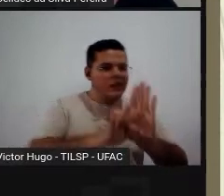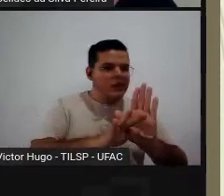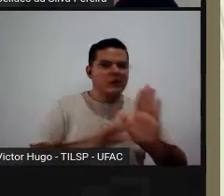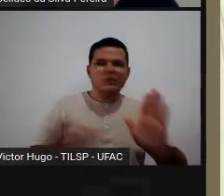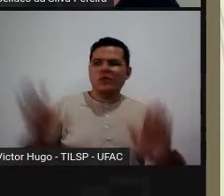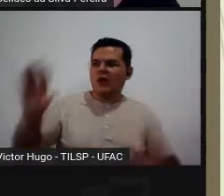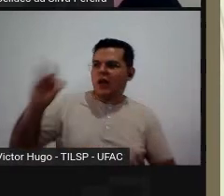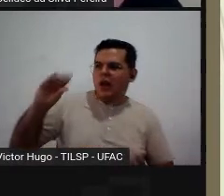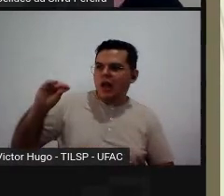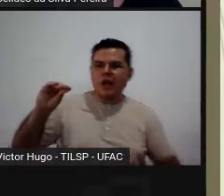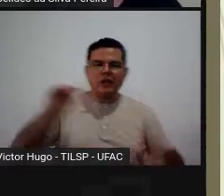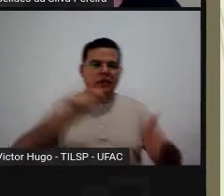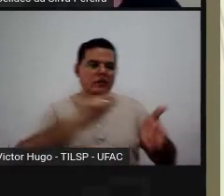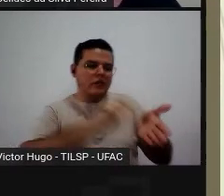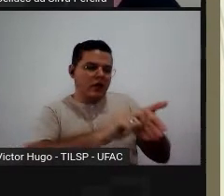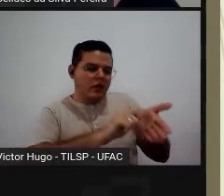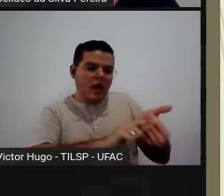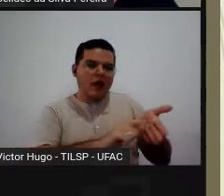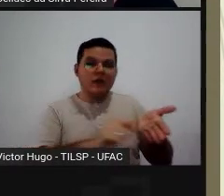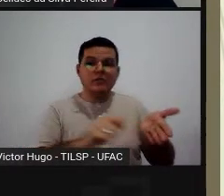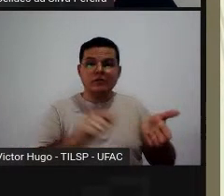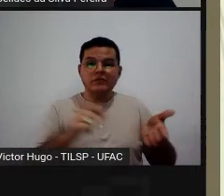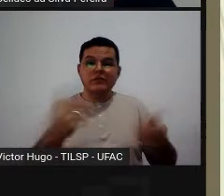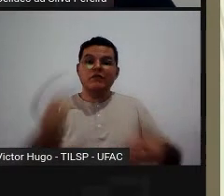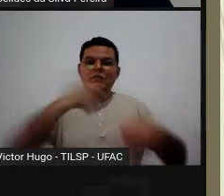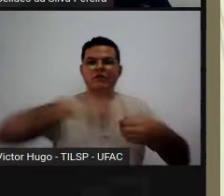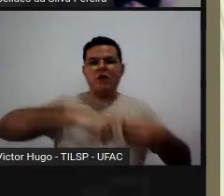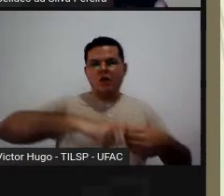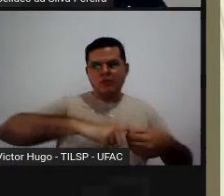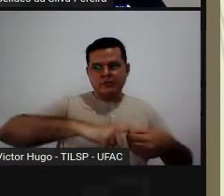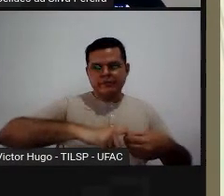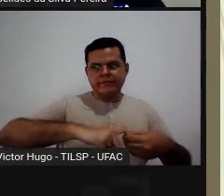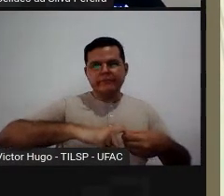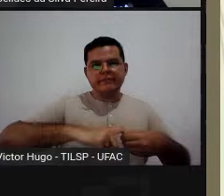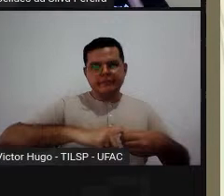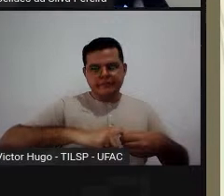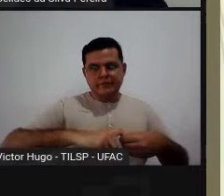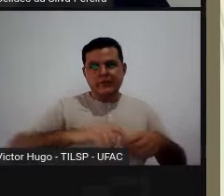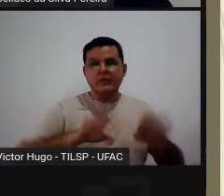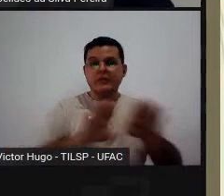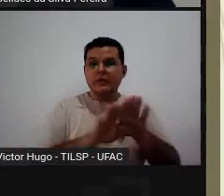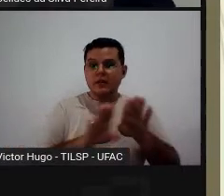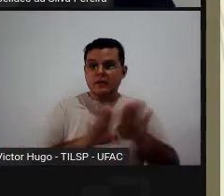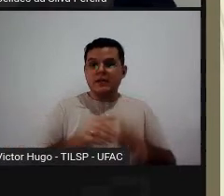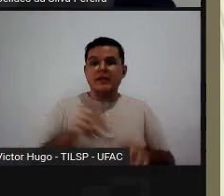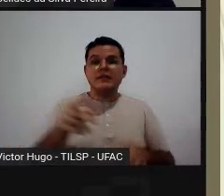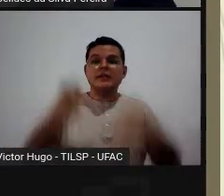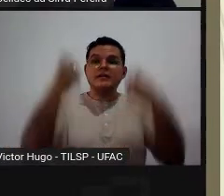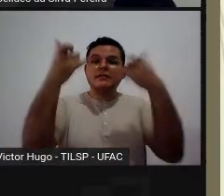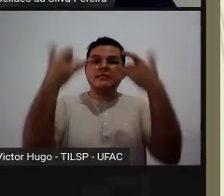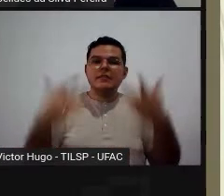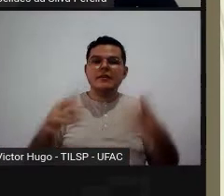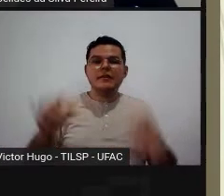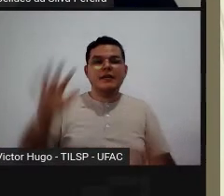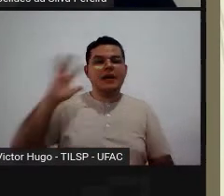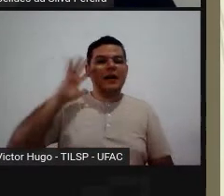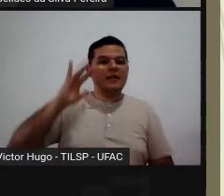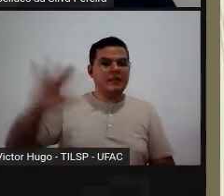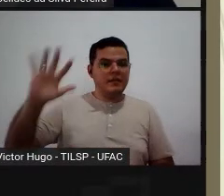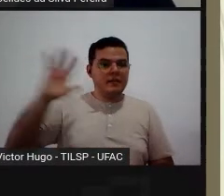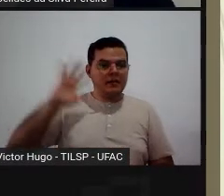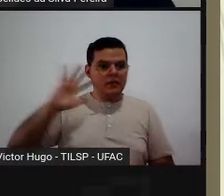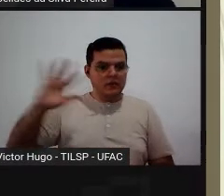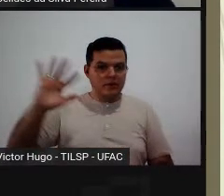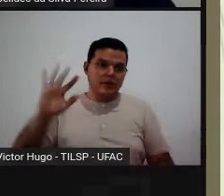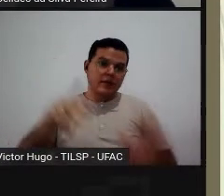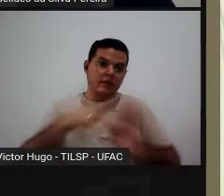escrita, voltam a ser retomadas, faz-se menção à teoria do texto, à